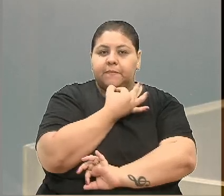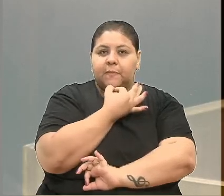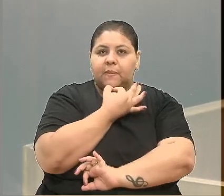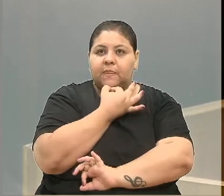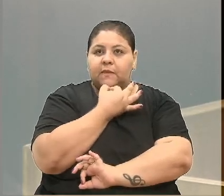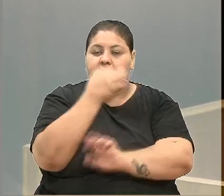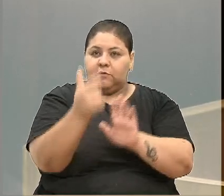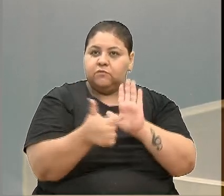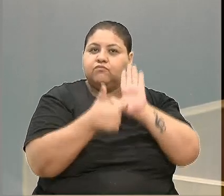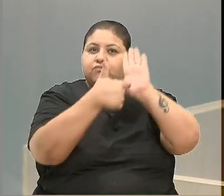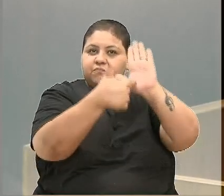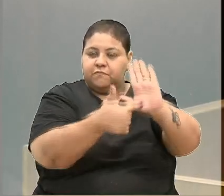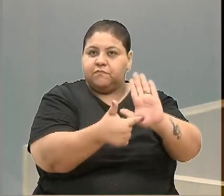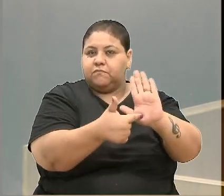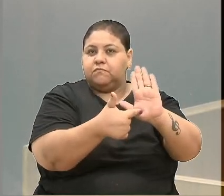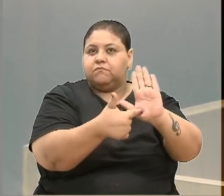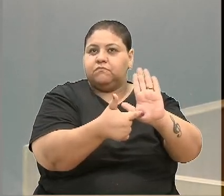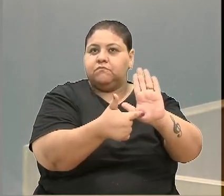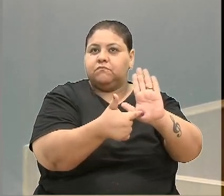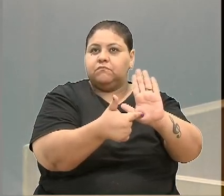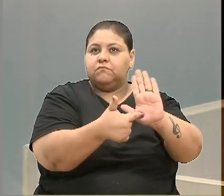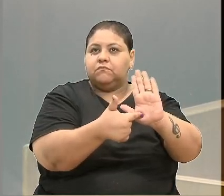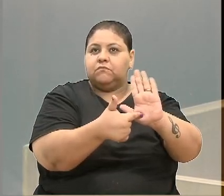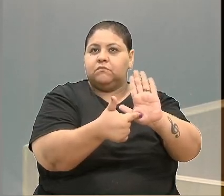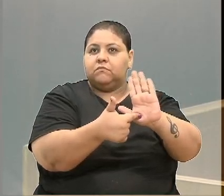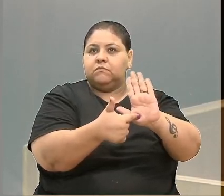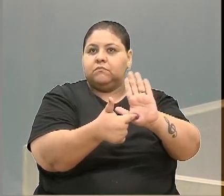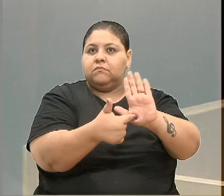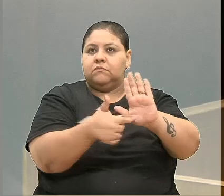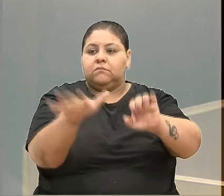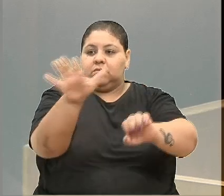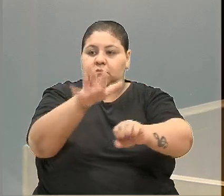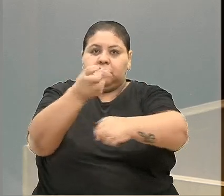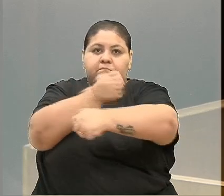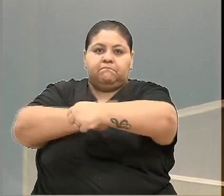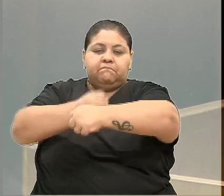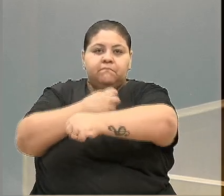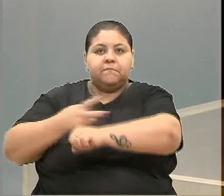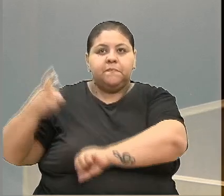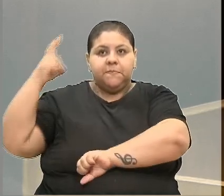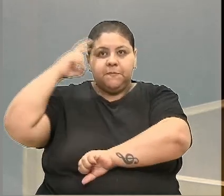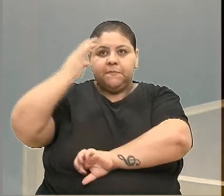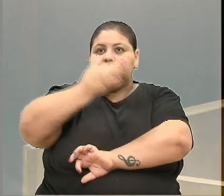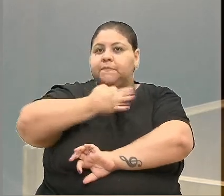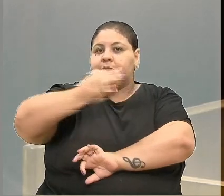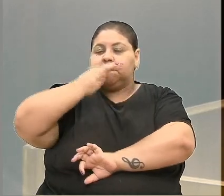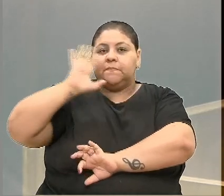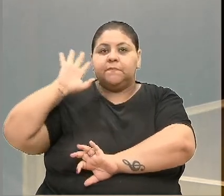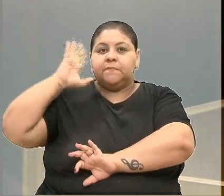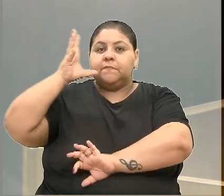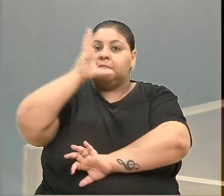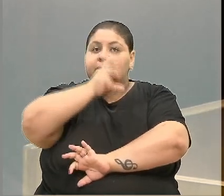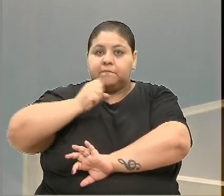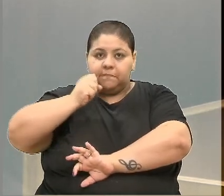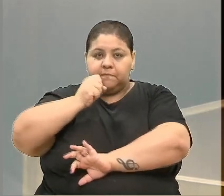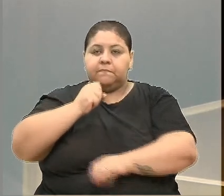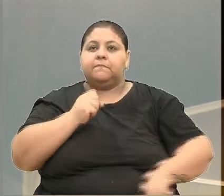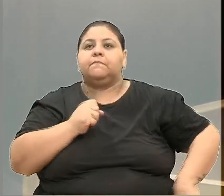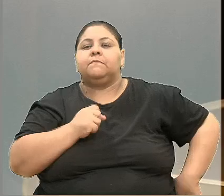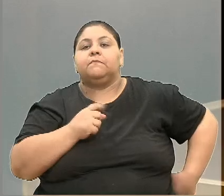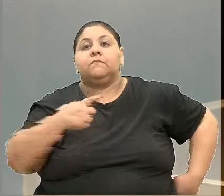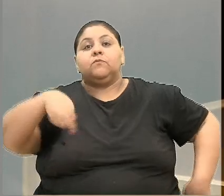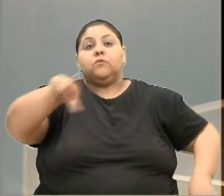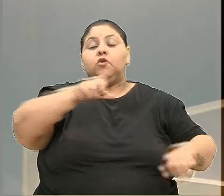na apresentação da parte gastronômica, da parte cultural de Caxias, vai acontecer no Sálvia.